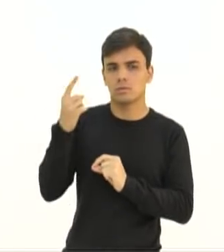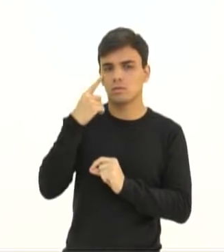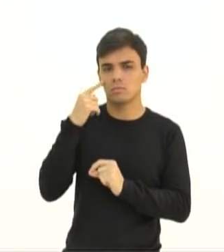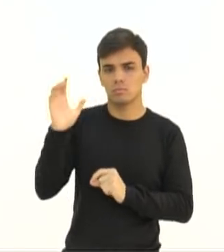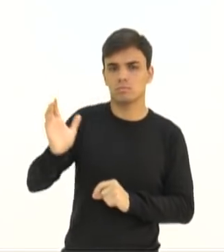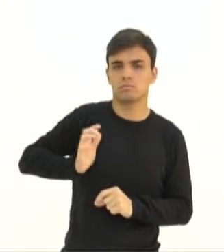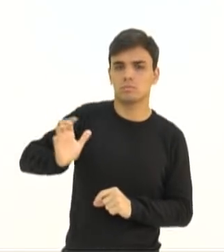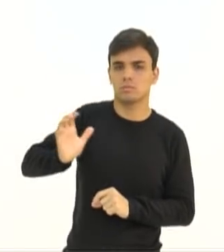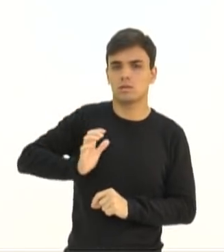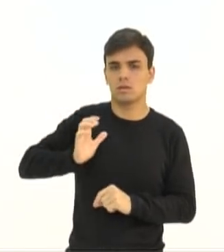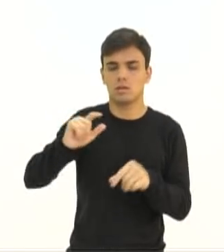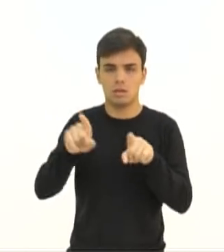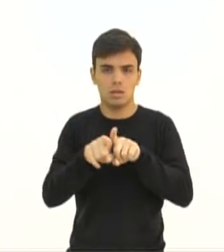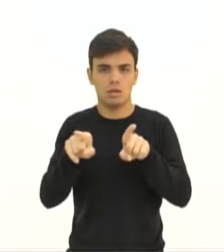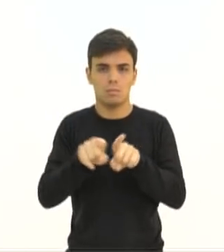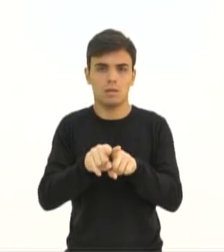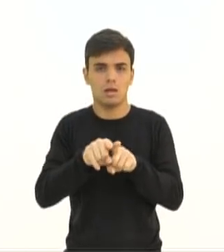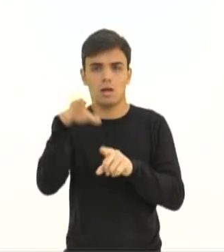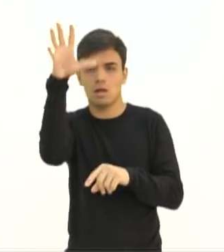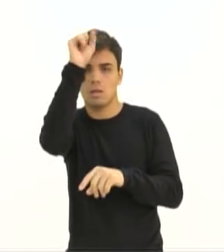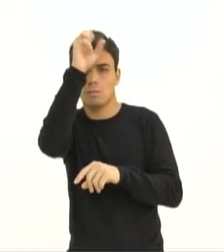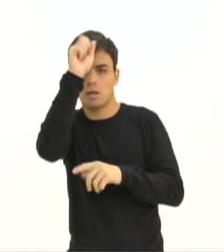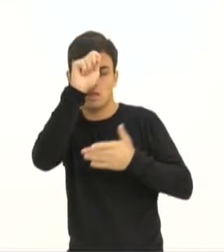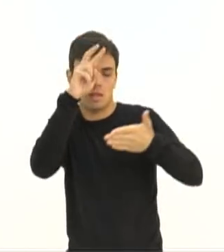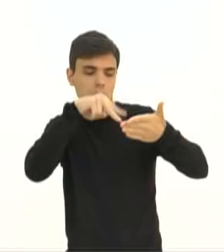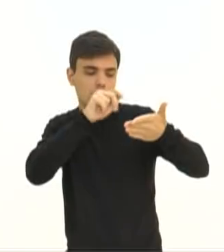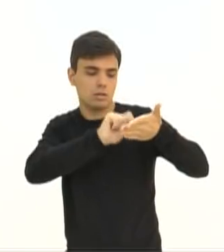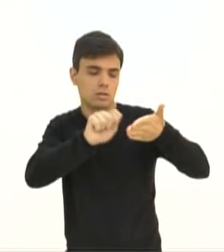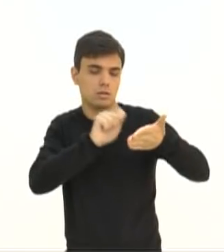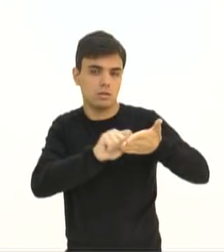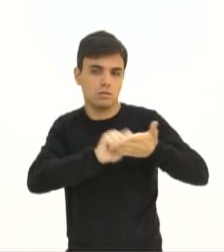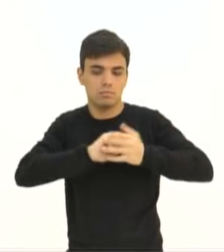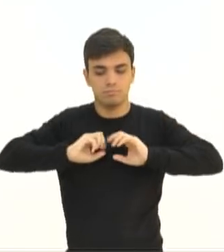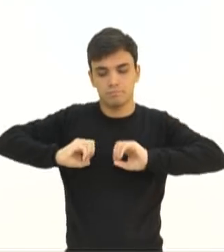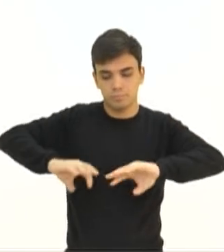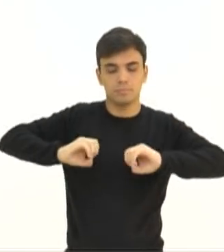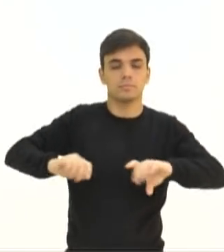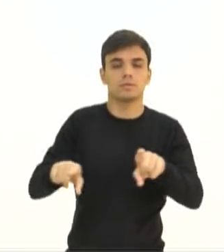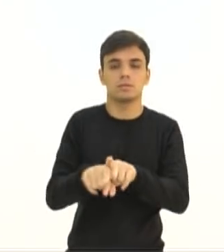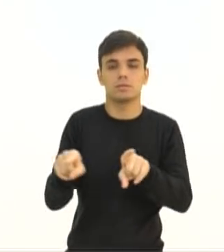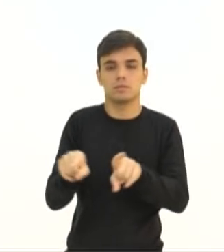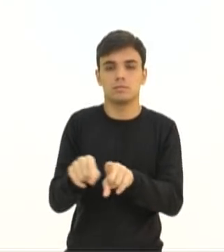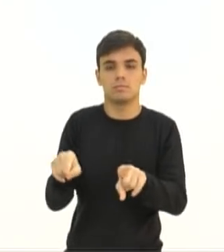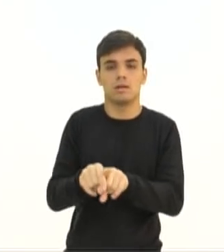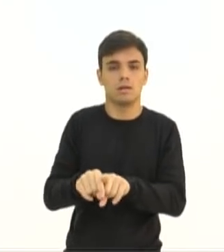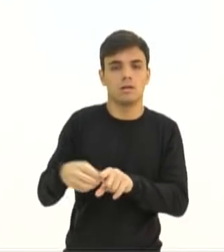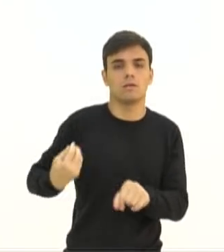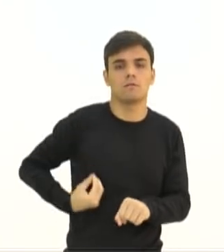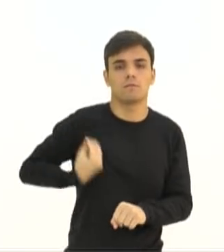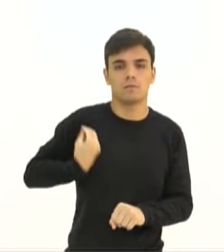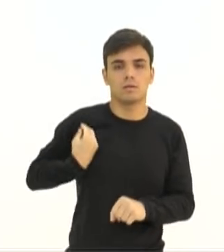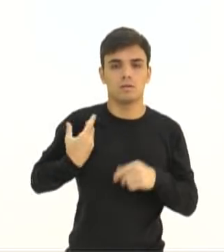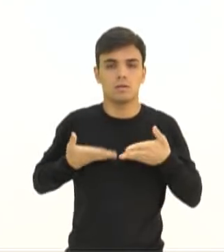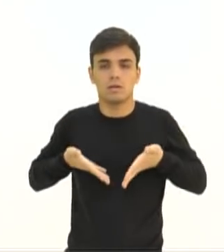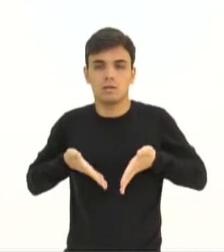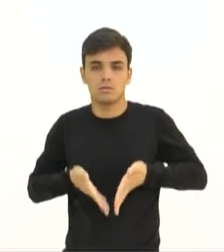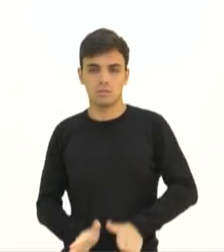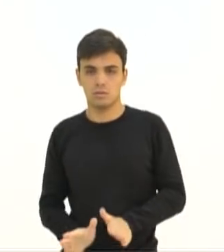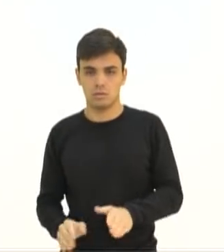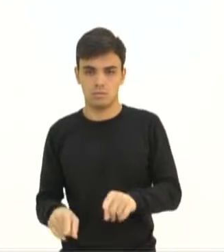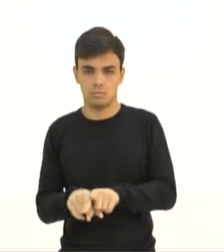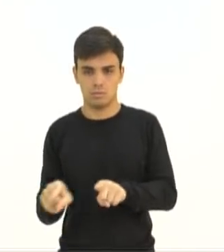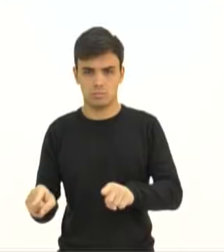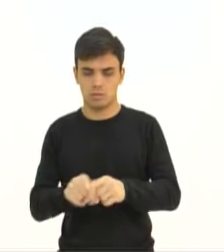riqueza, alfabetização, educação, esperança de vida, natalidade e outros fatores que